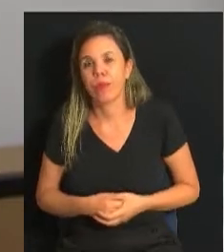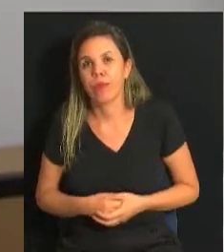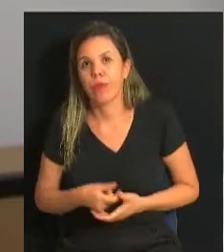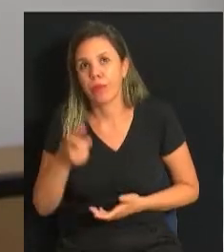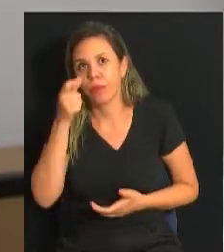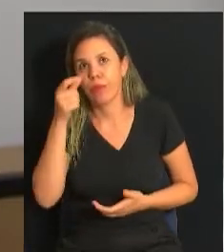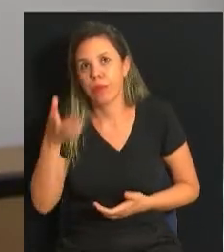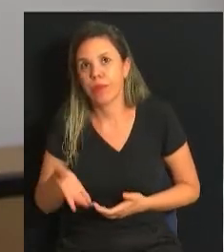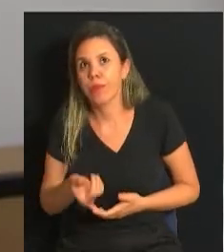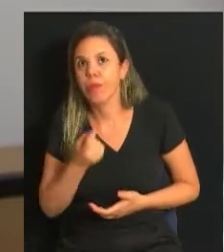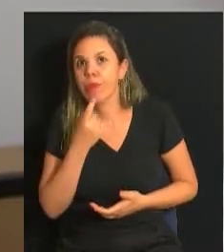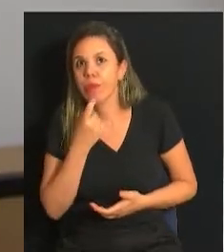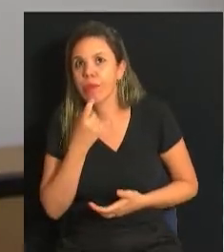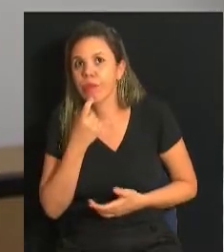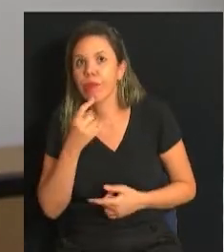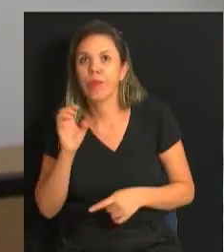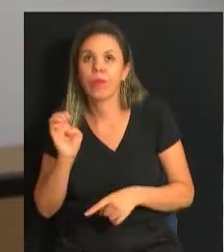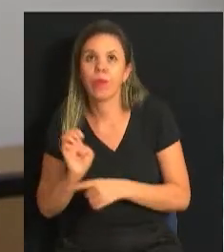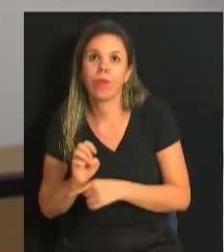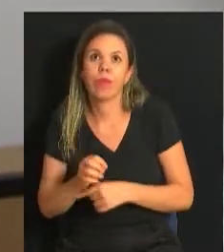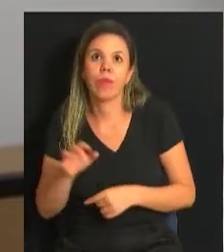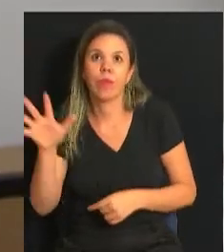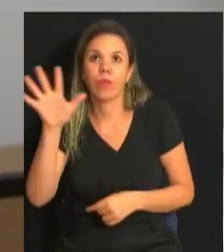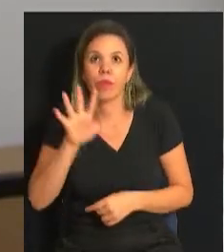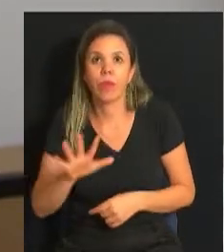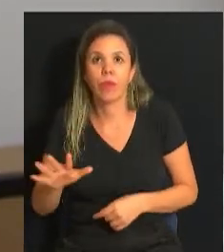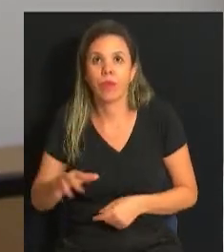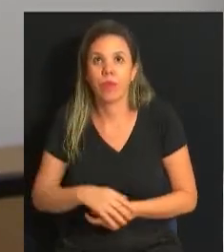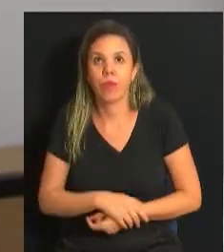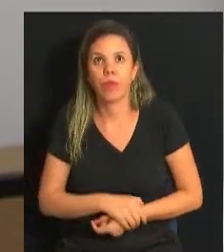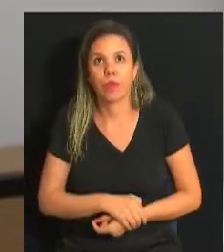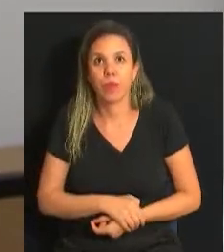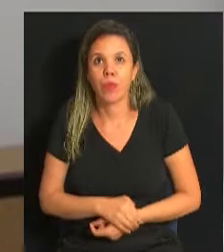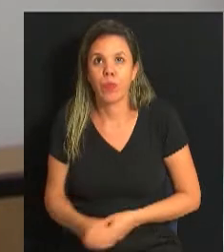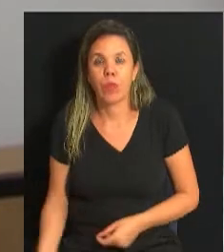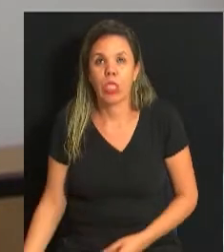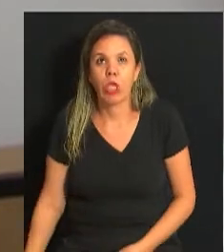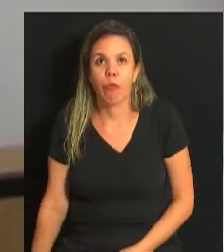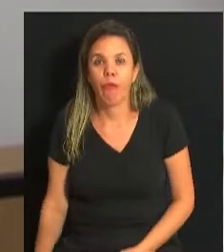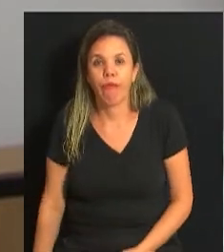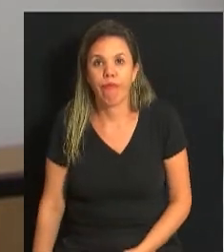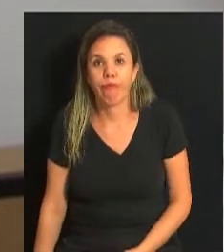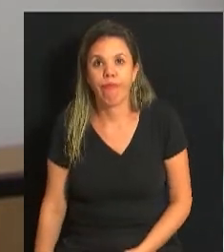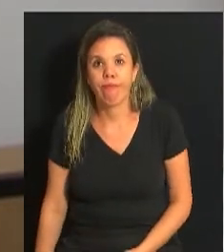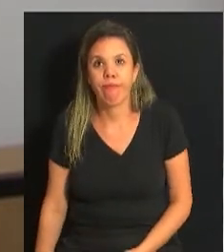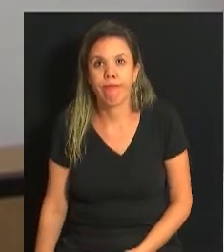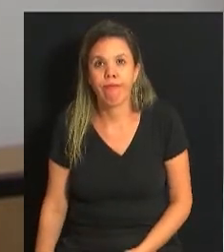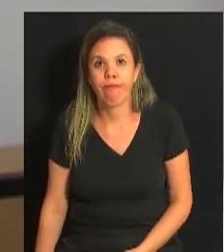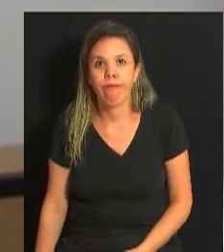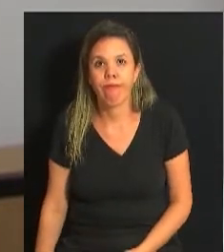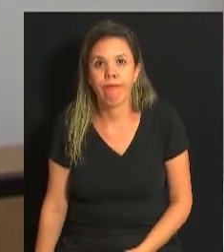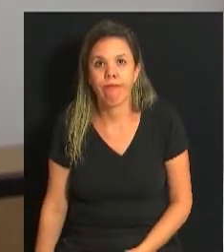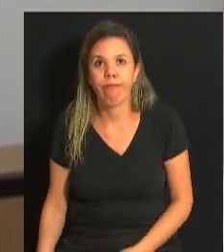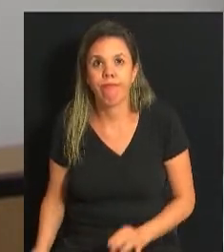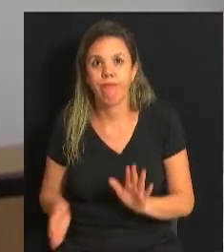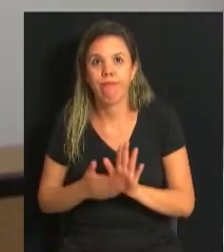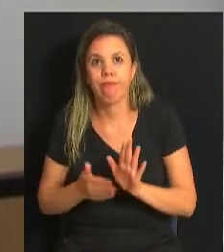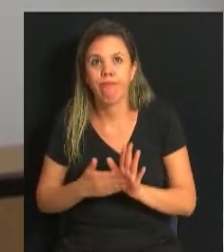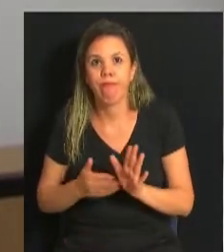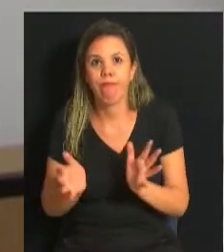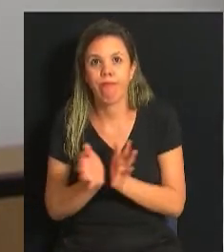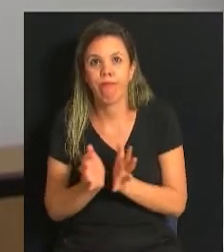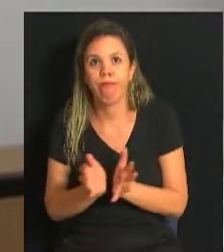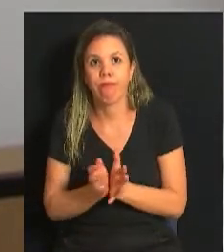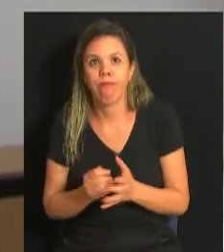vimos aqui em Campinas e no estado e nesse sentido nós propusemos a